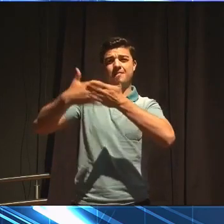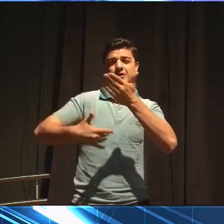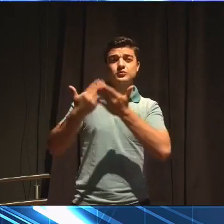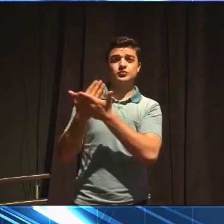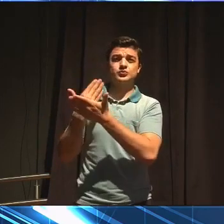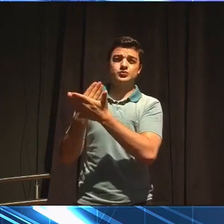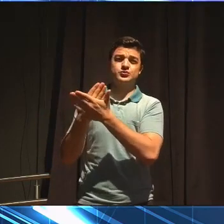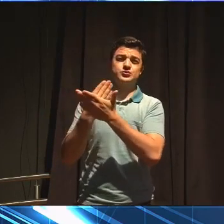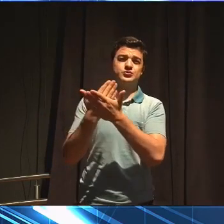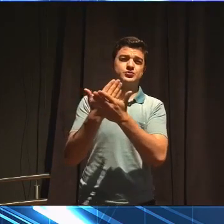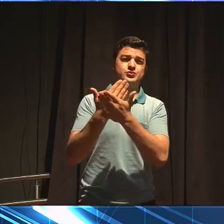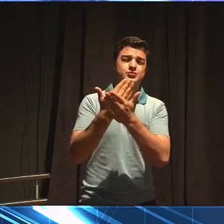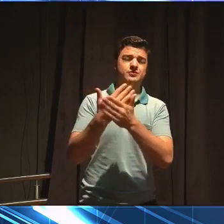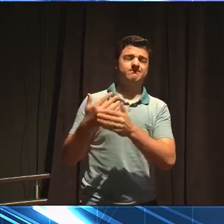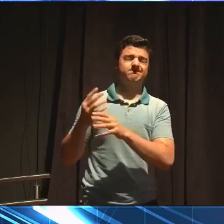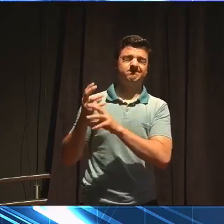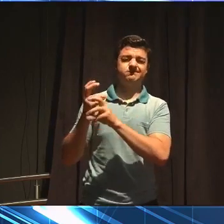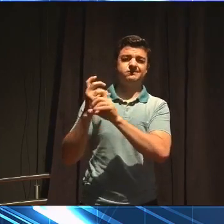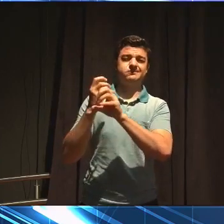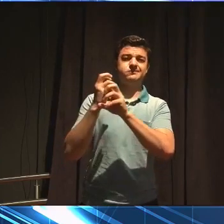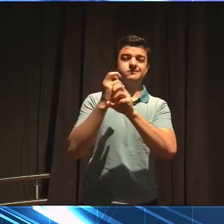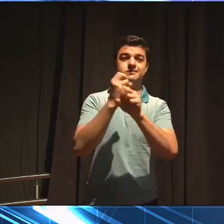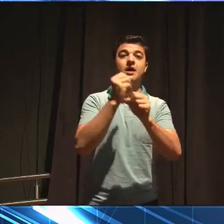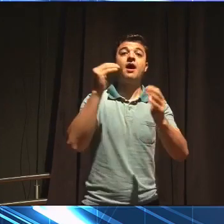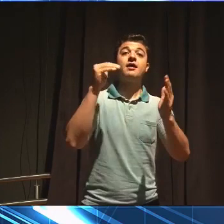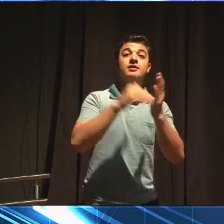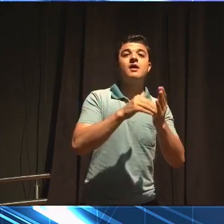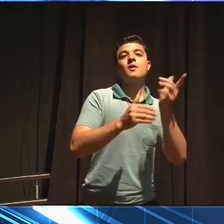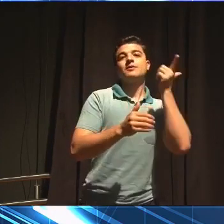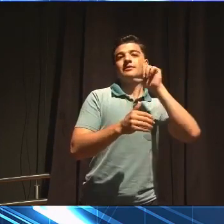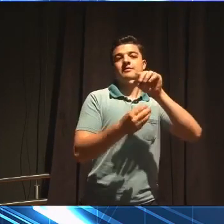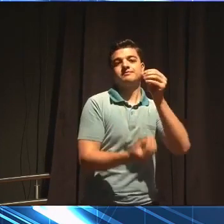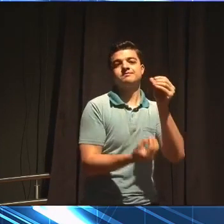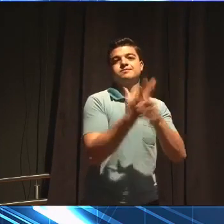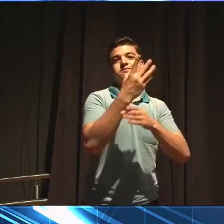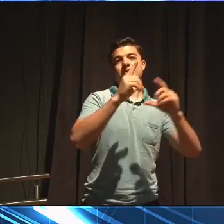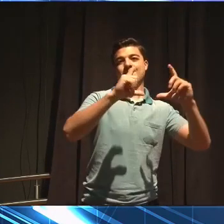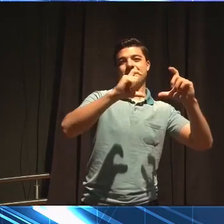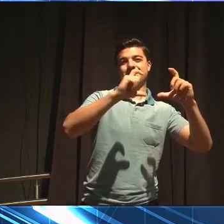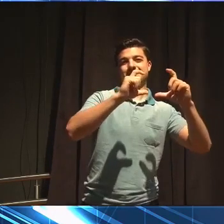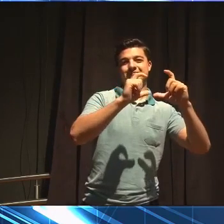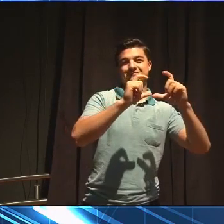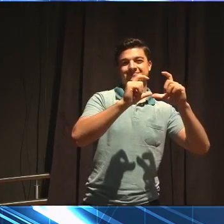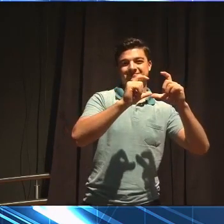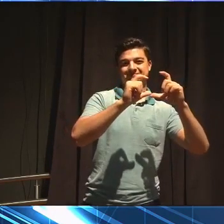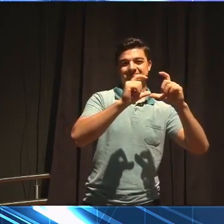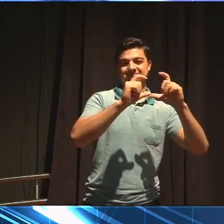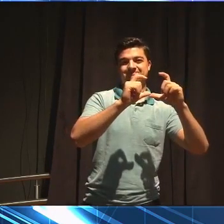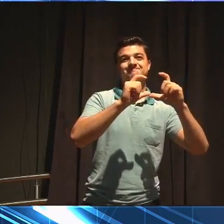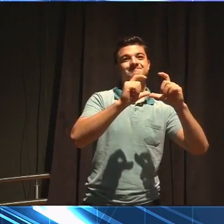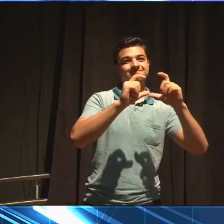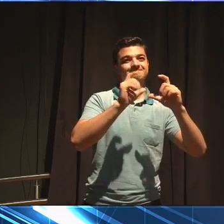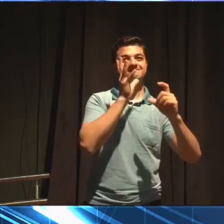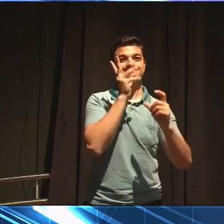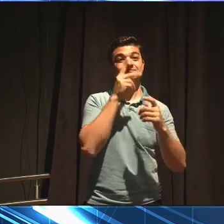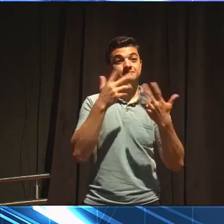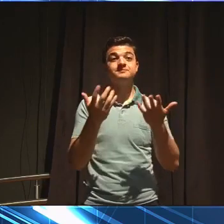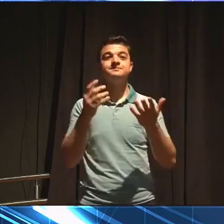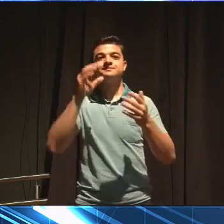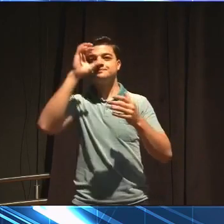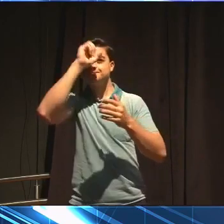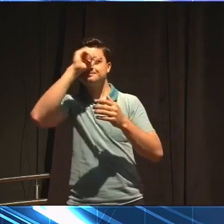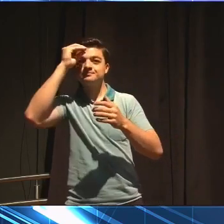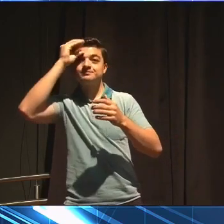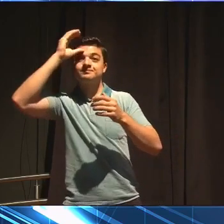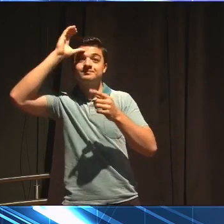do conhecimento, as informações estão disponíveis e o que a gente precisa fazer é aprender a utilizá-las para que a gente